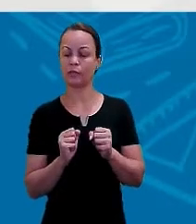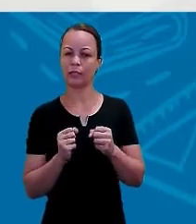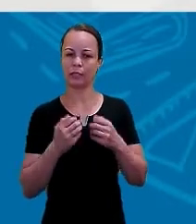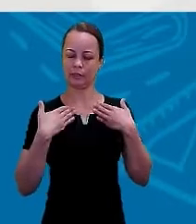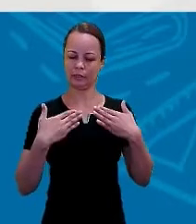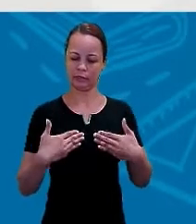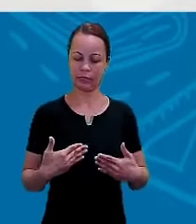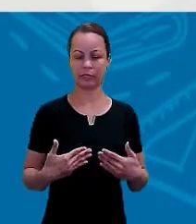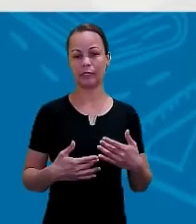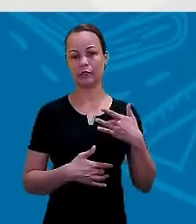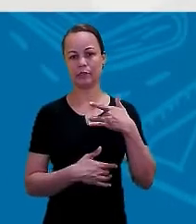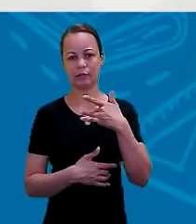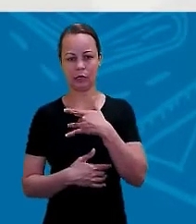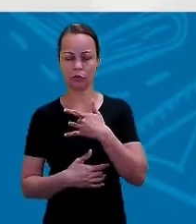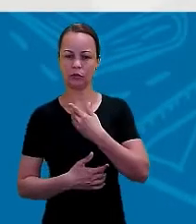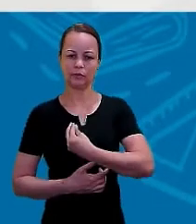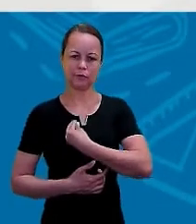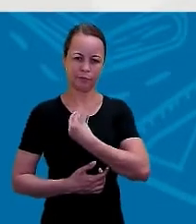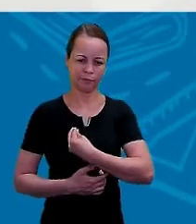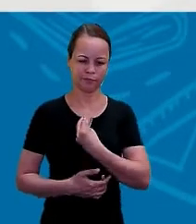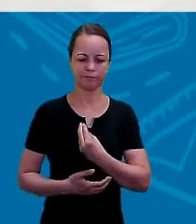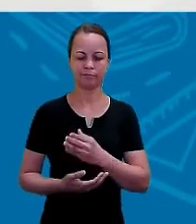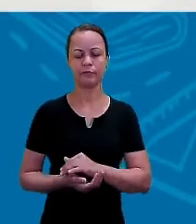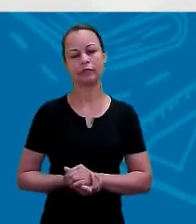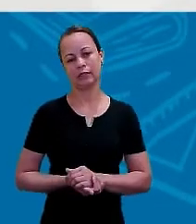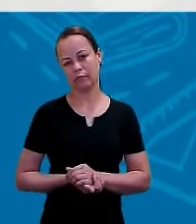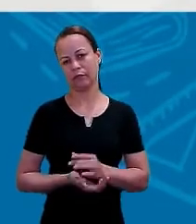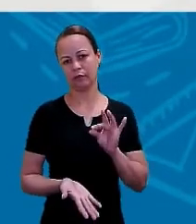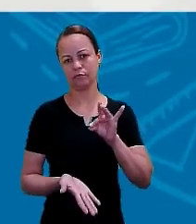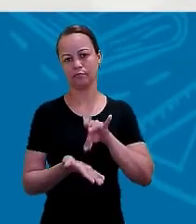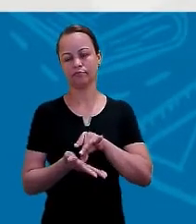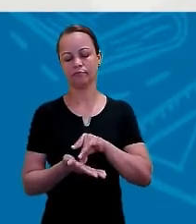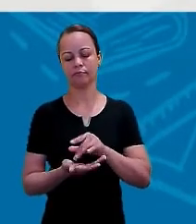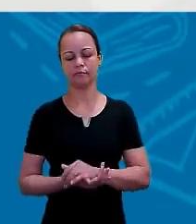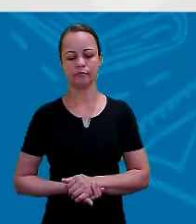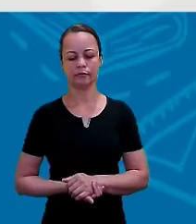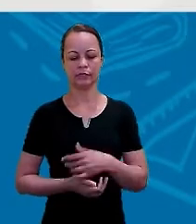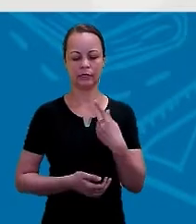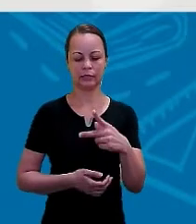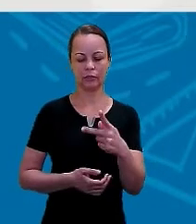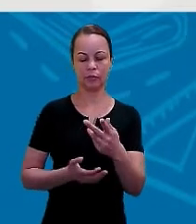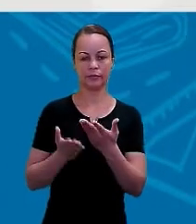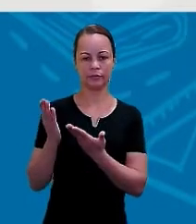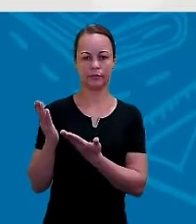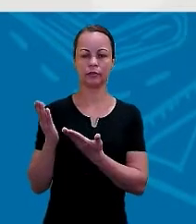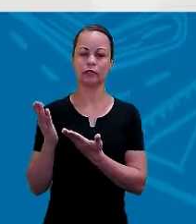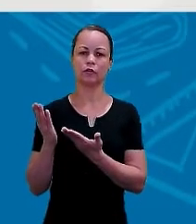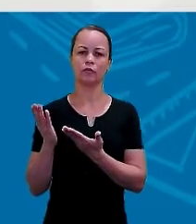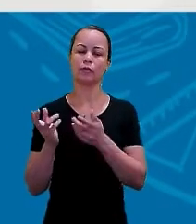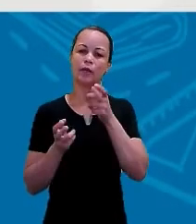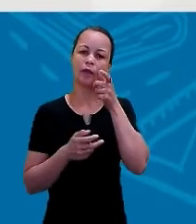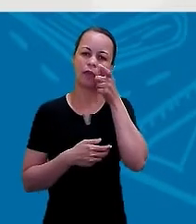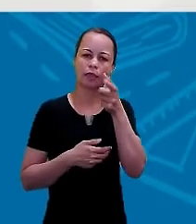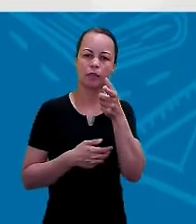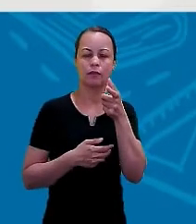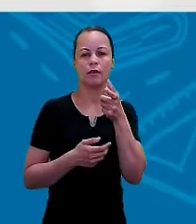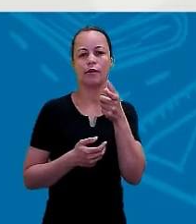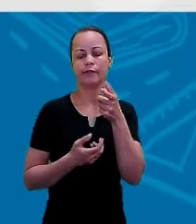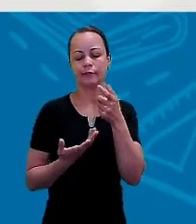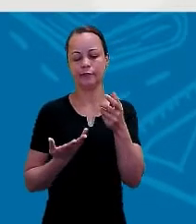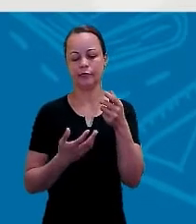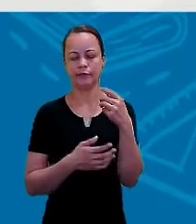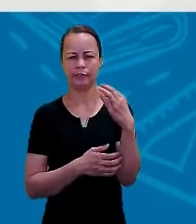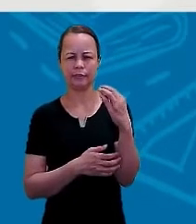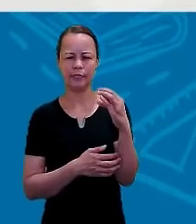tua saúde e até a tua sobrevivência, ela é algo que é real. Então aqui foi uma forma interessante da ciência